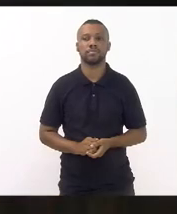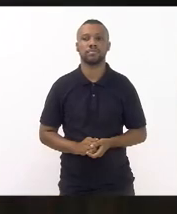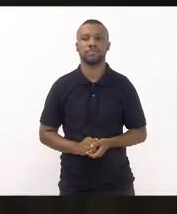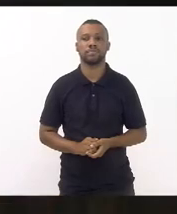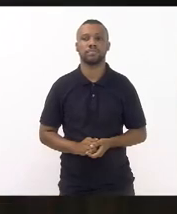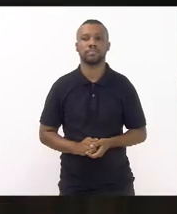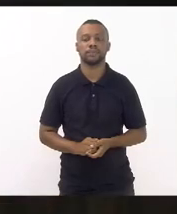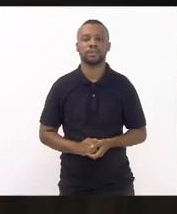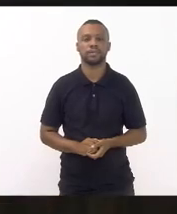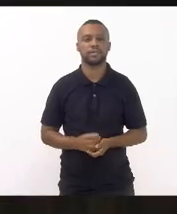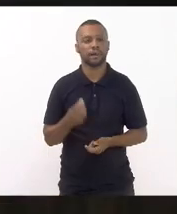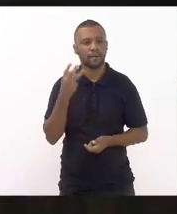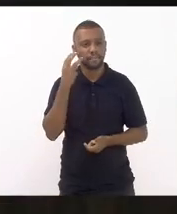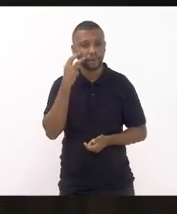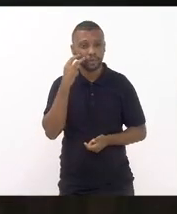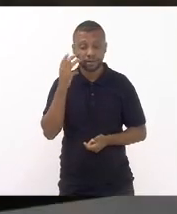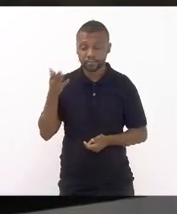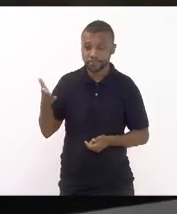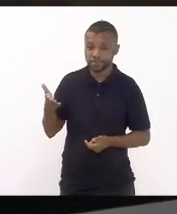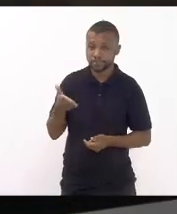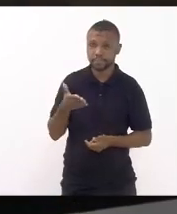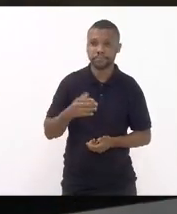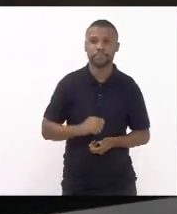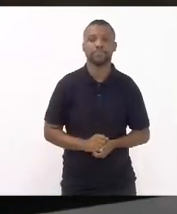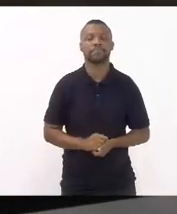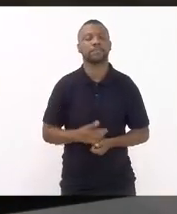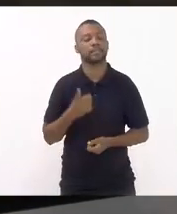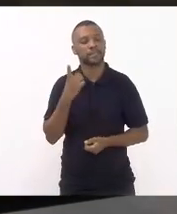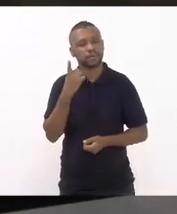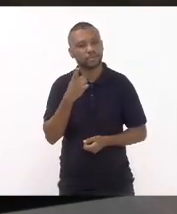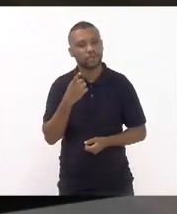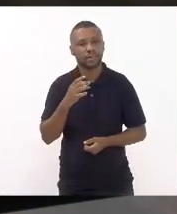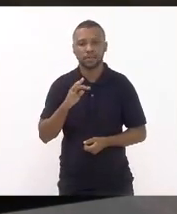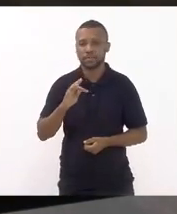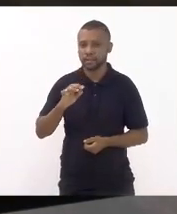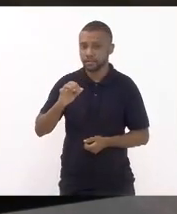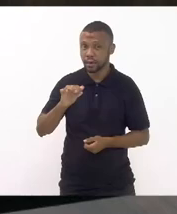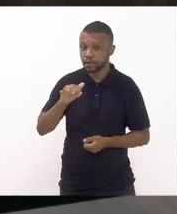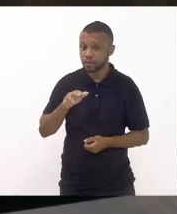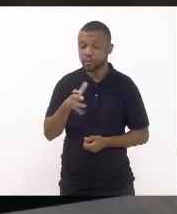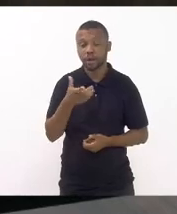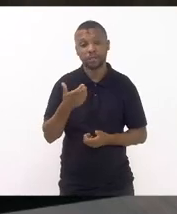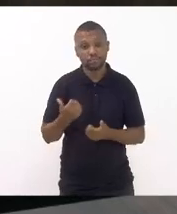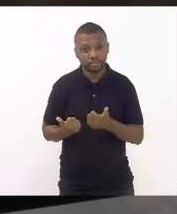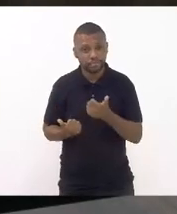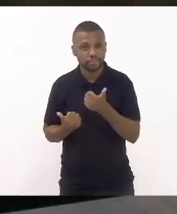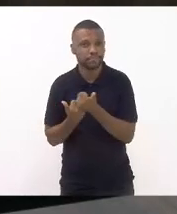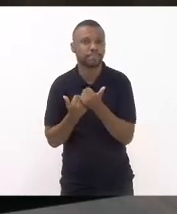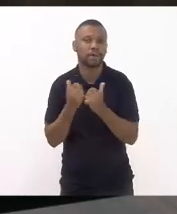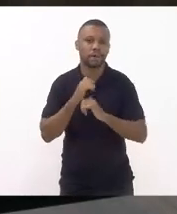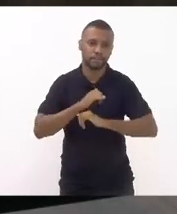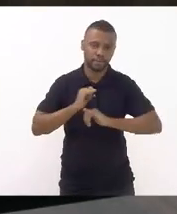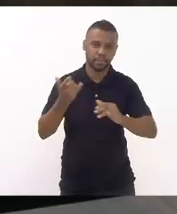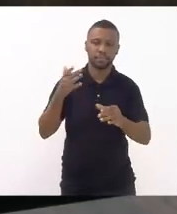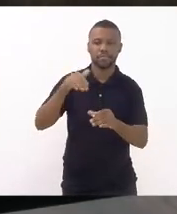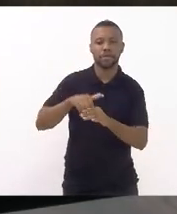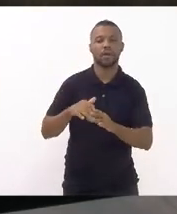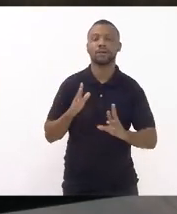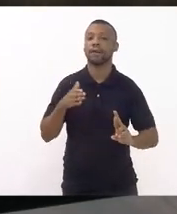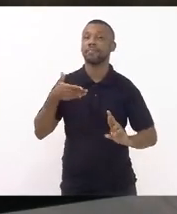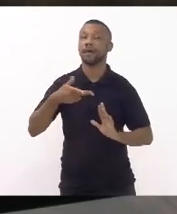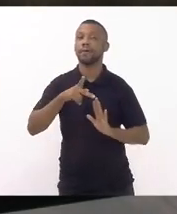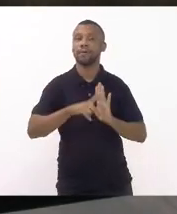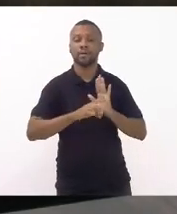Waldeck Carneiro. Deputada Tia Ju, eu quero declarar o meu voto favorável ao projeto de lei